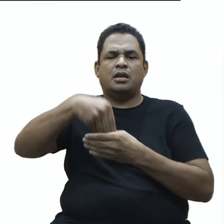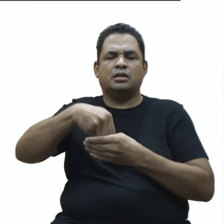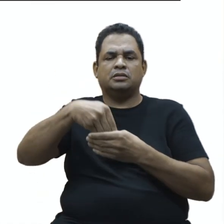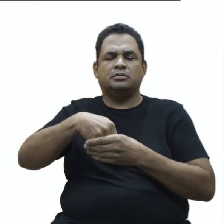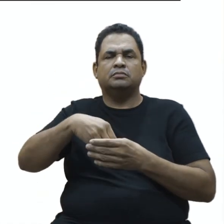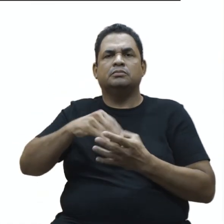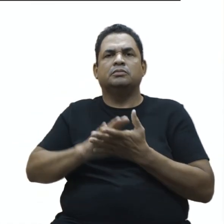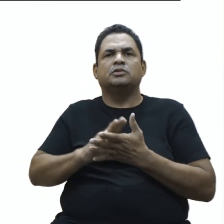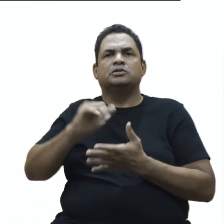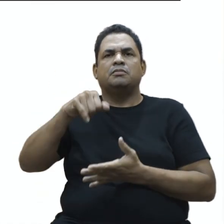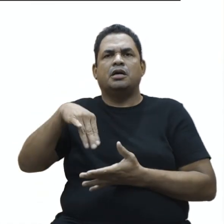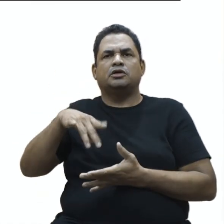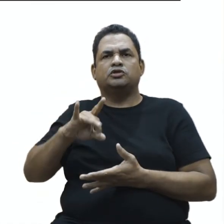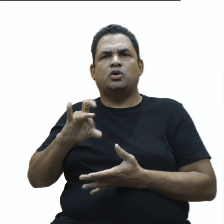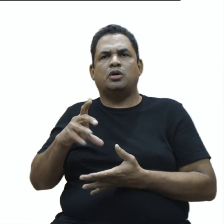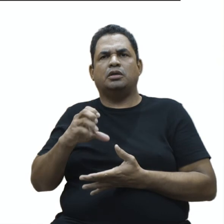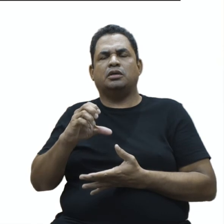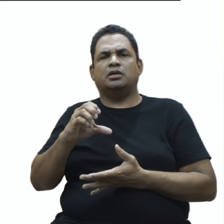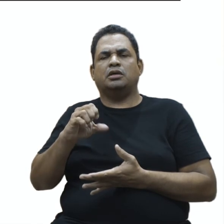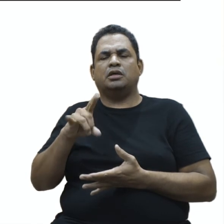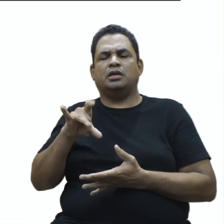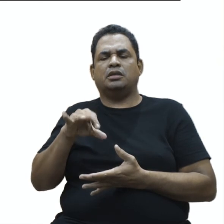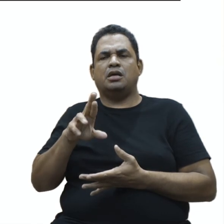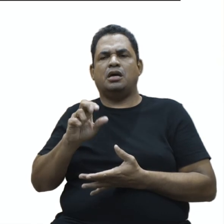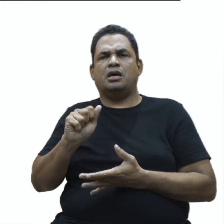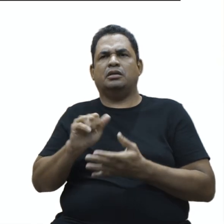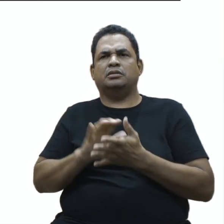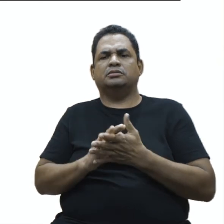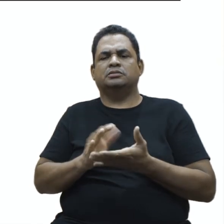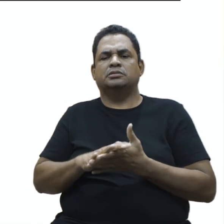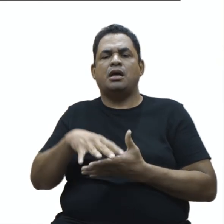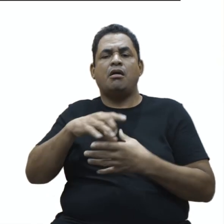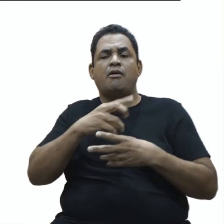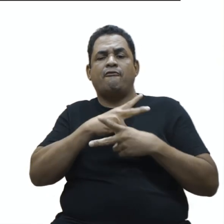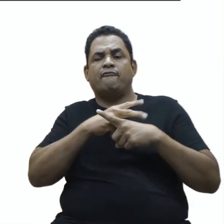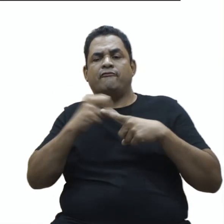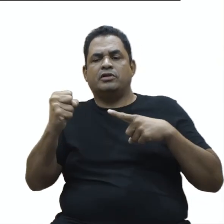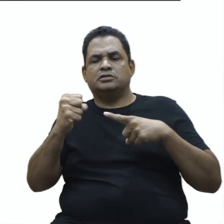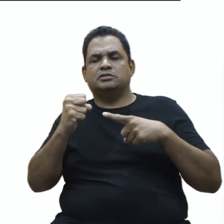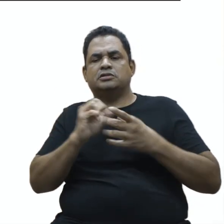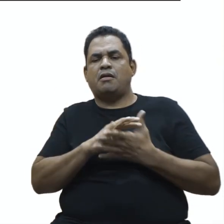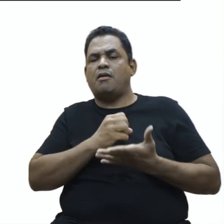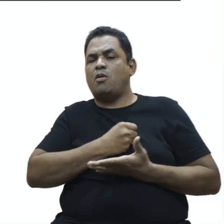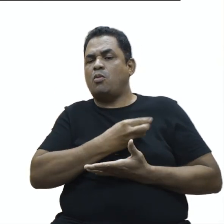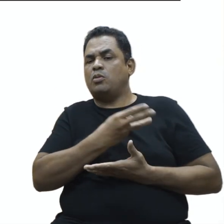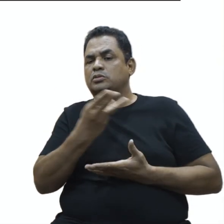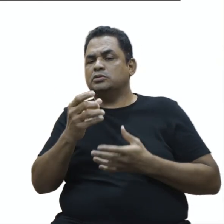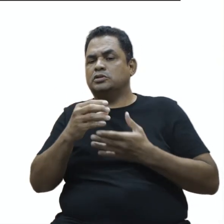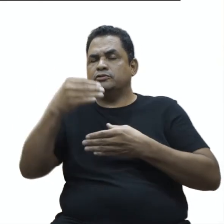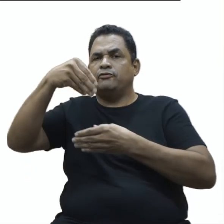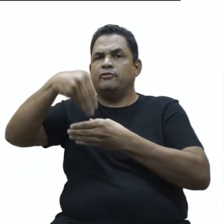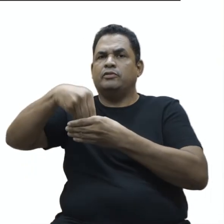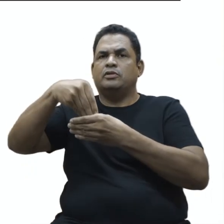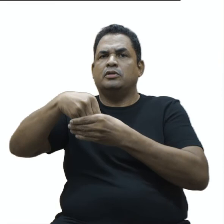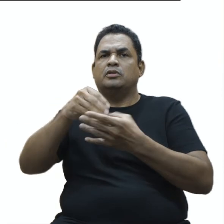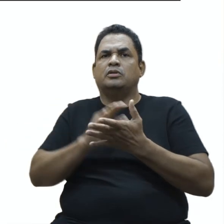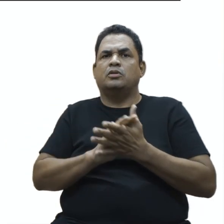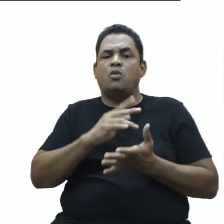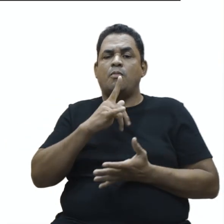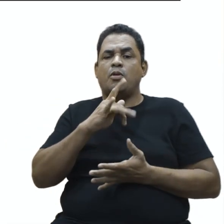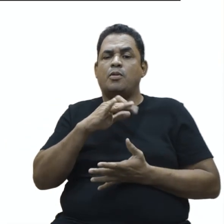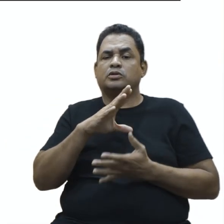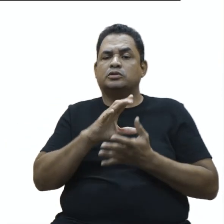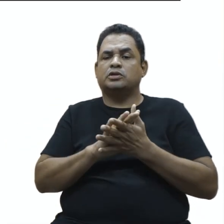majoritária, ou seja, vence quem tem a maioria dos votos, ou proporcional, que o voto vai para o